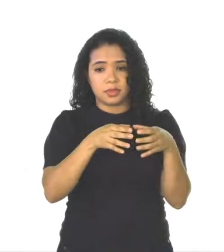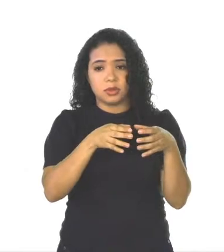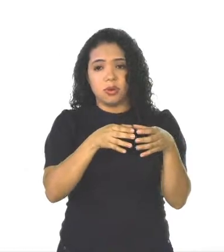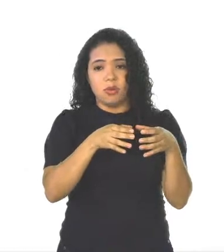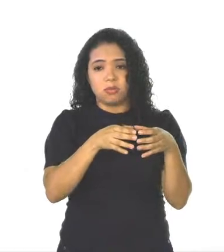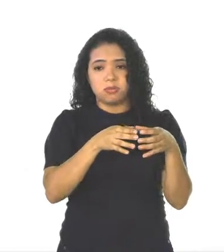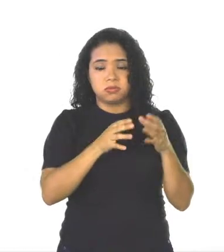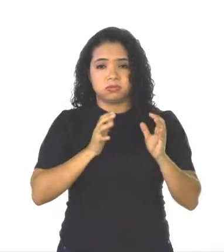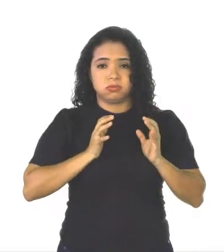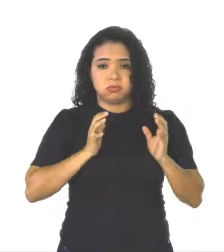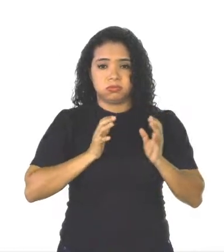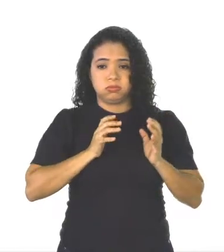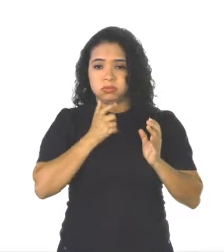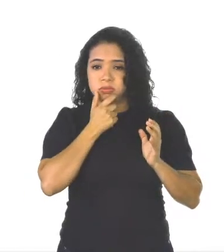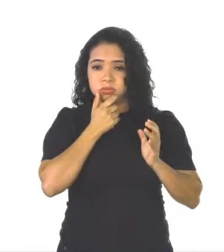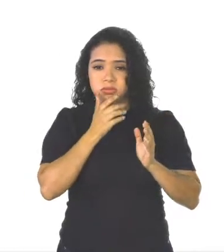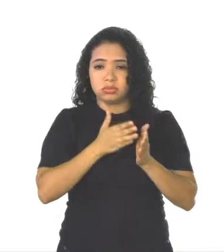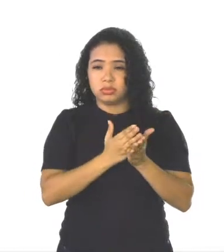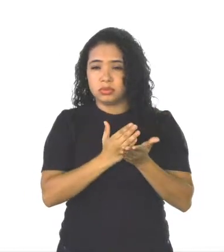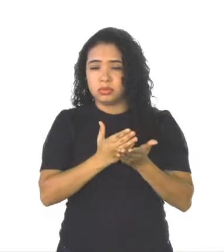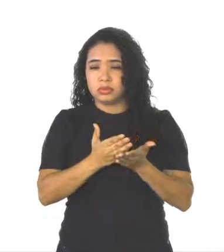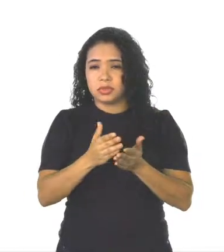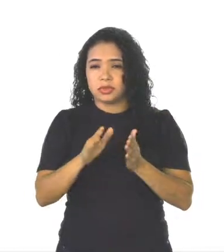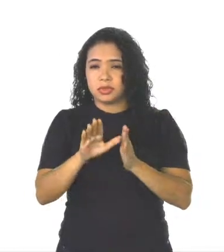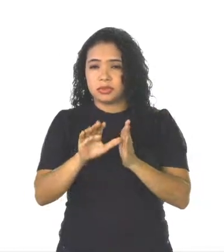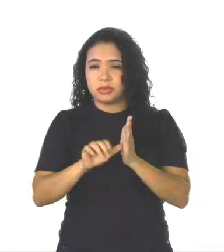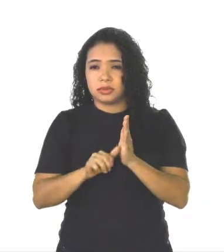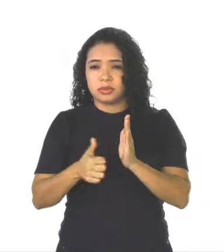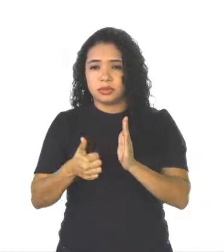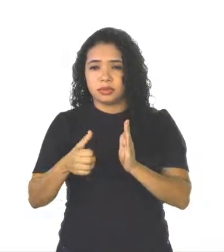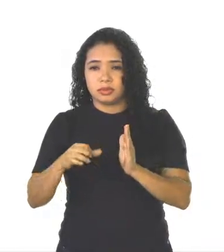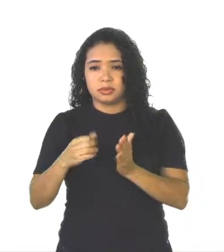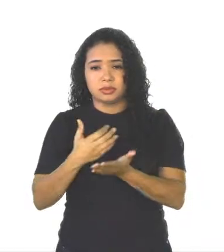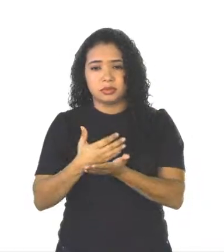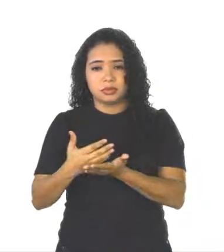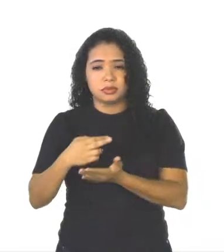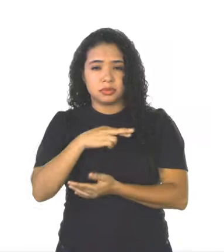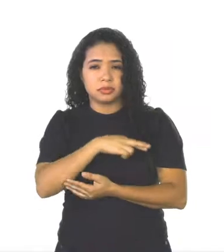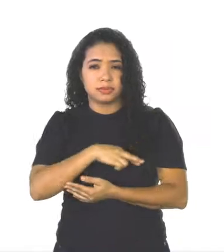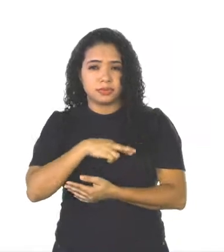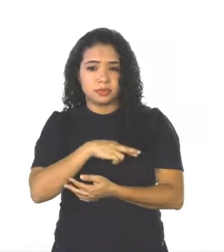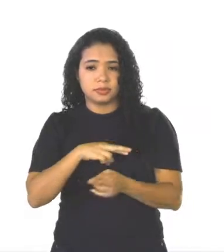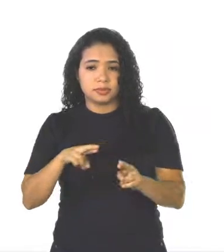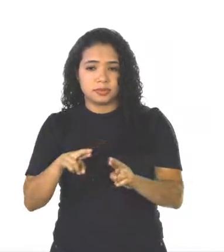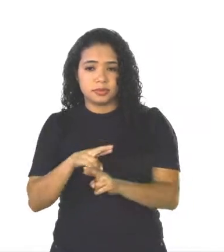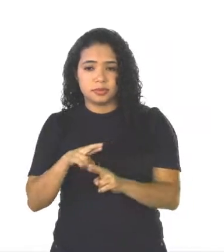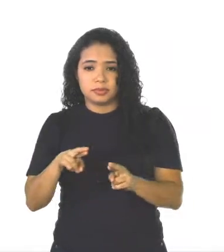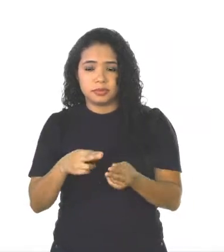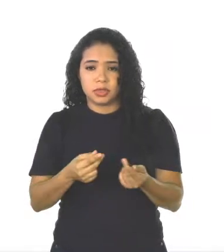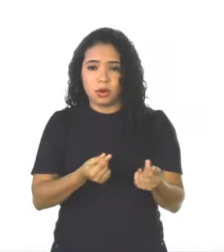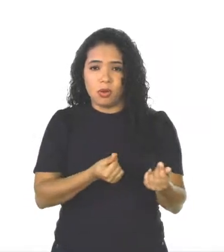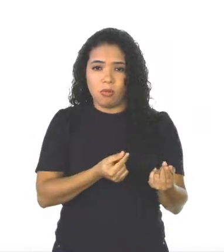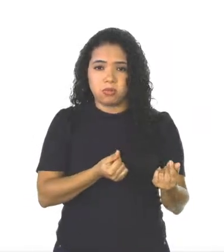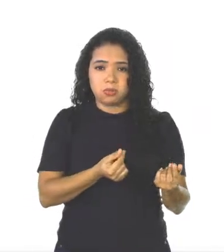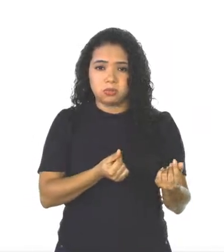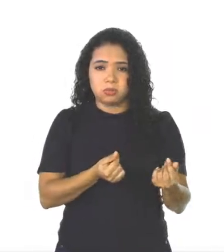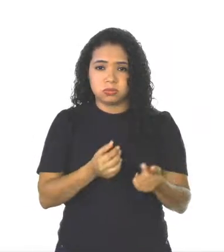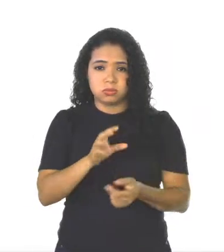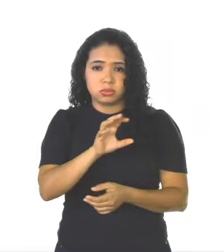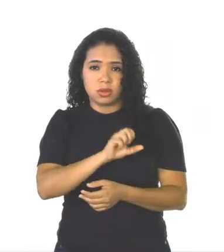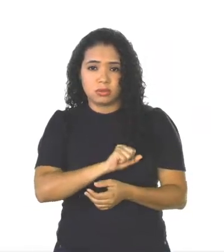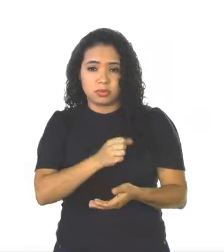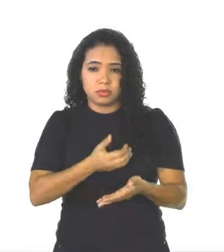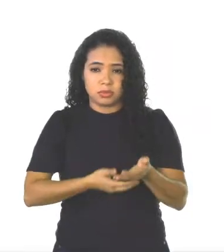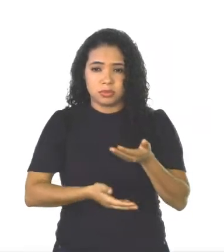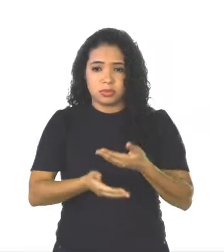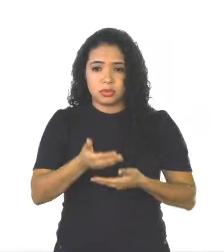XIX. Vemos no romance como as relações movidas por amor e dinheiro podem ser